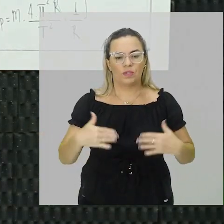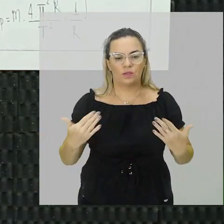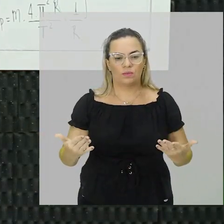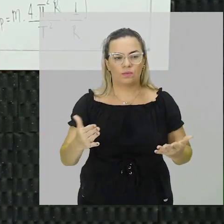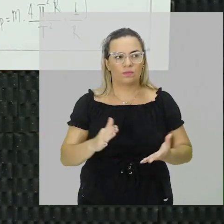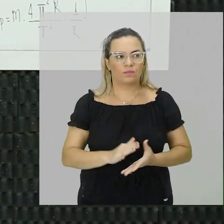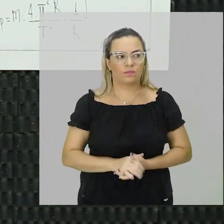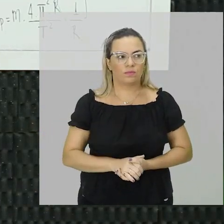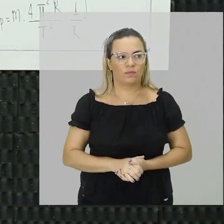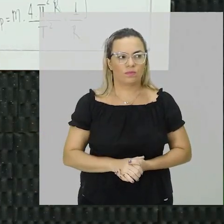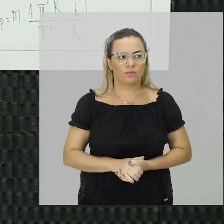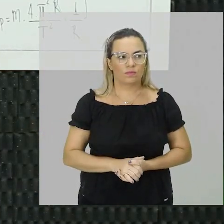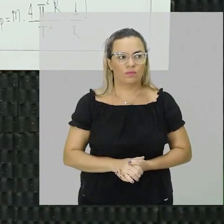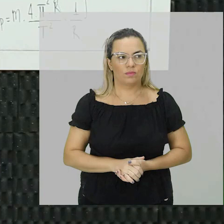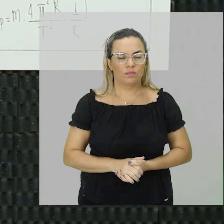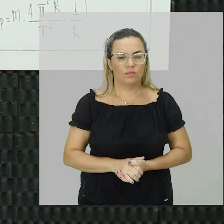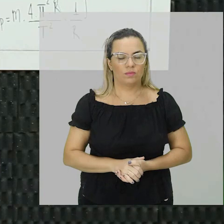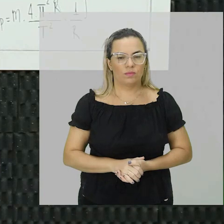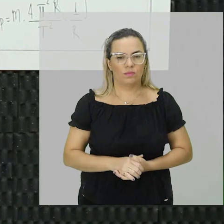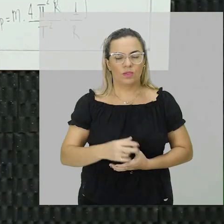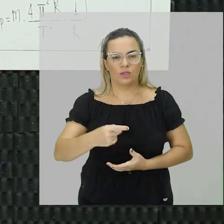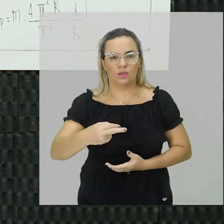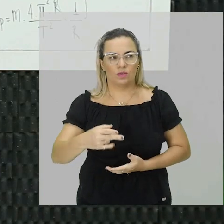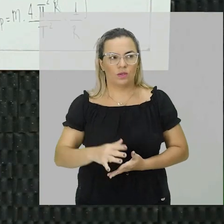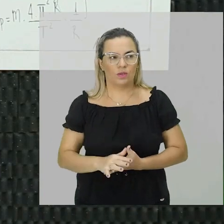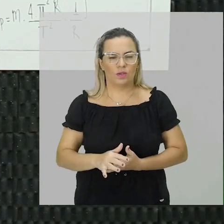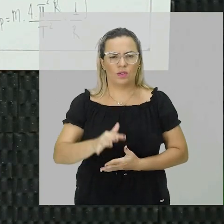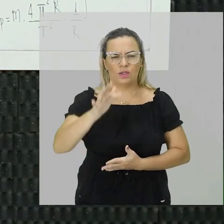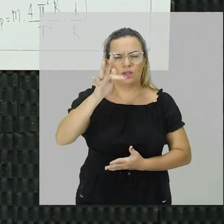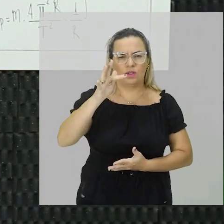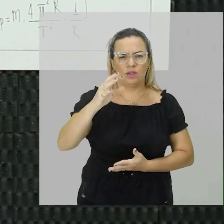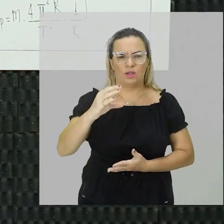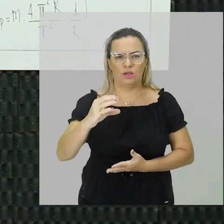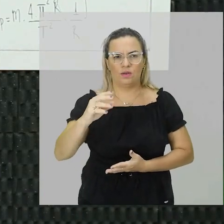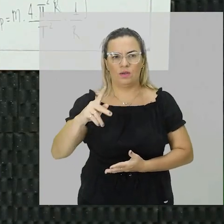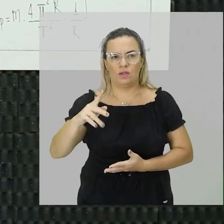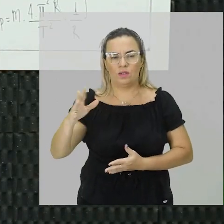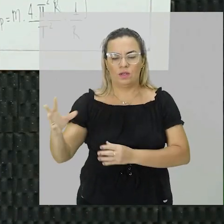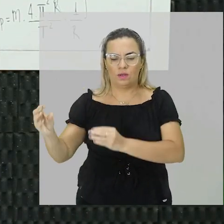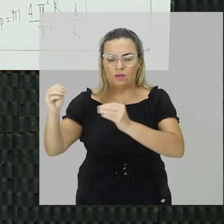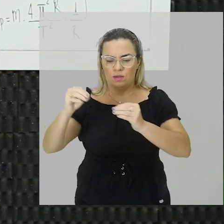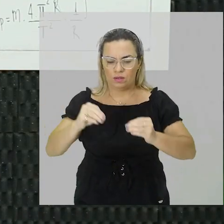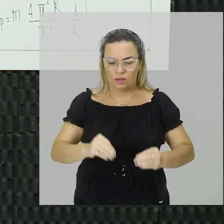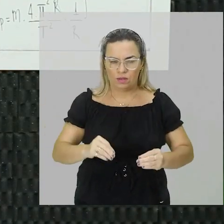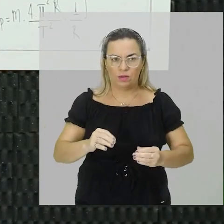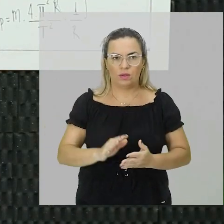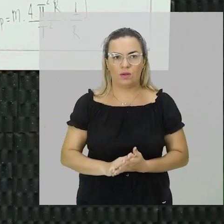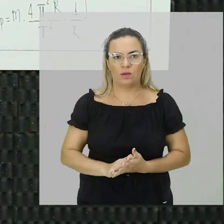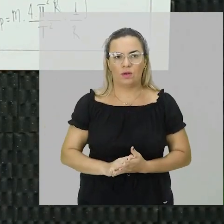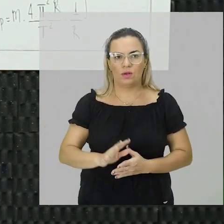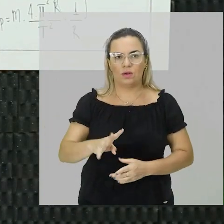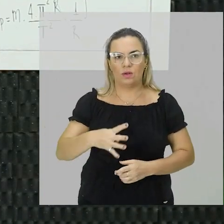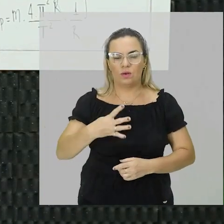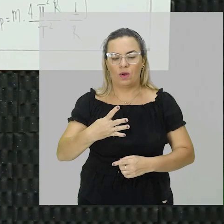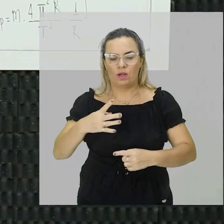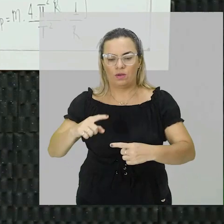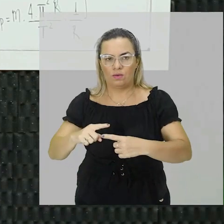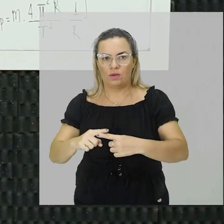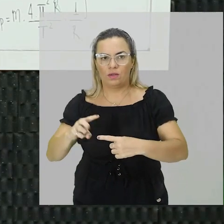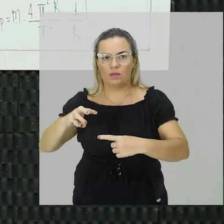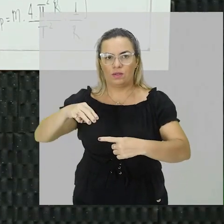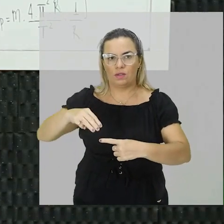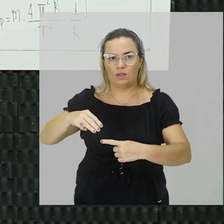centrípeta? Está lá, ó. 4 vezes m vezes π ao quadrado,